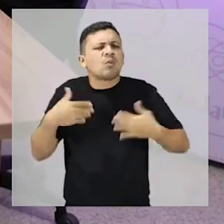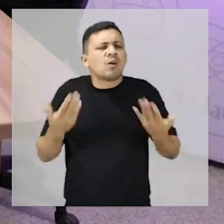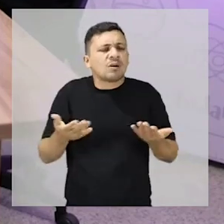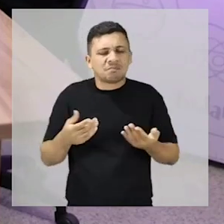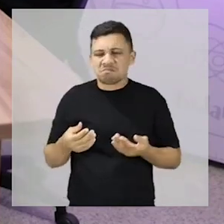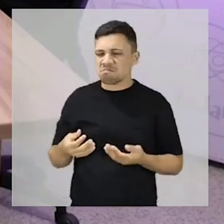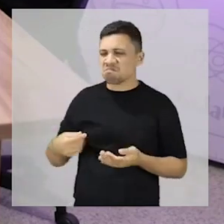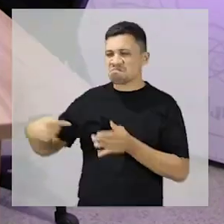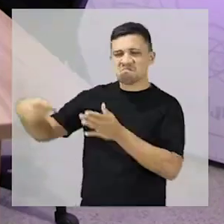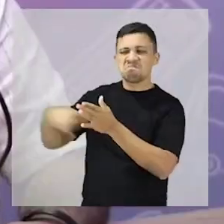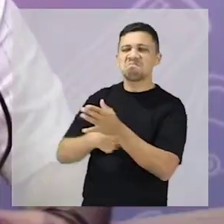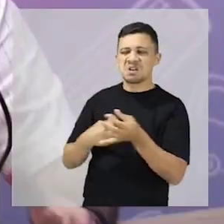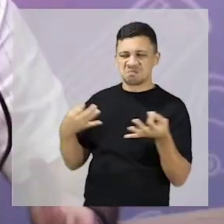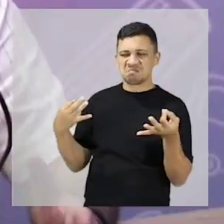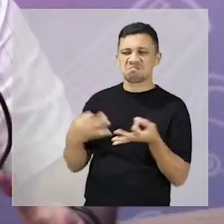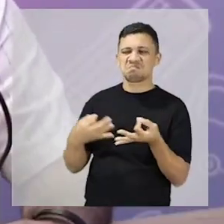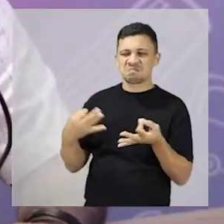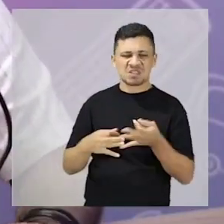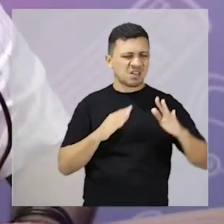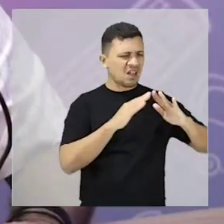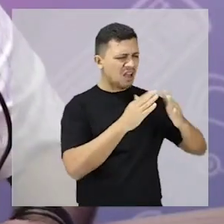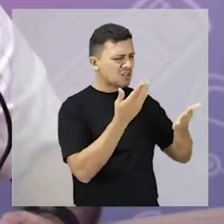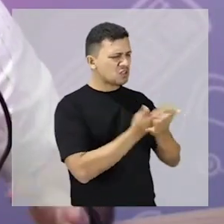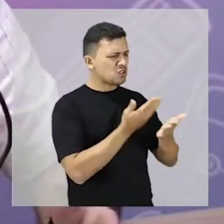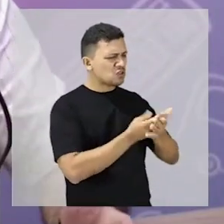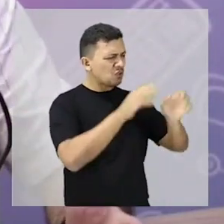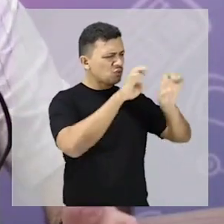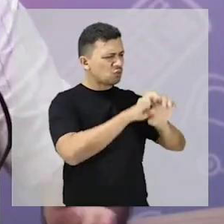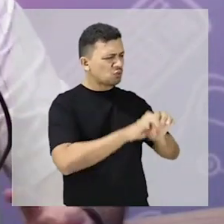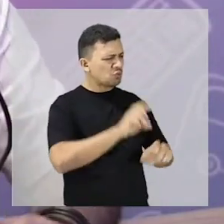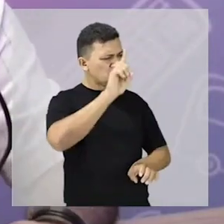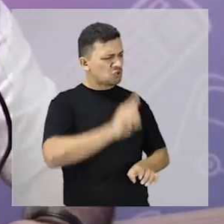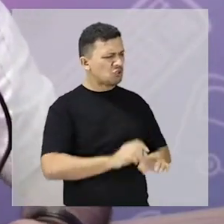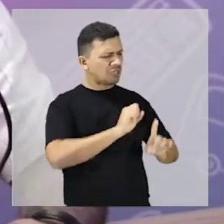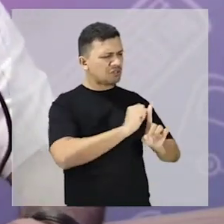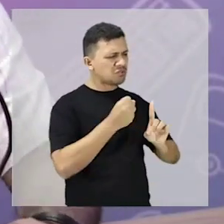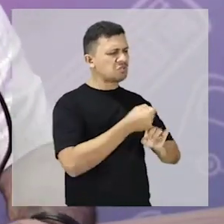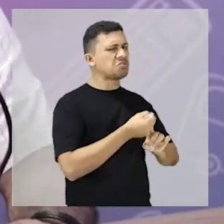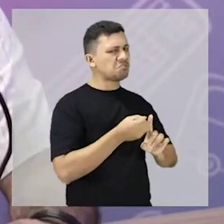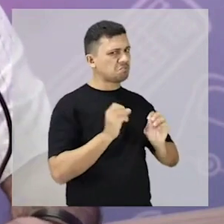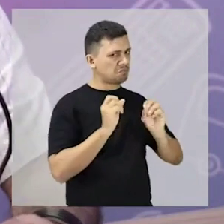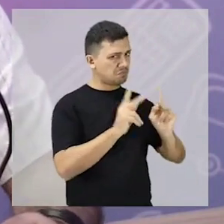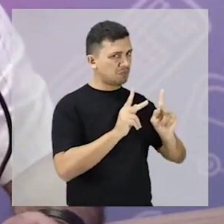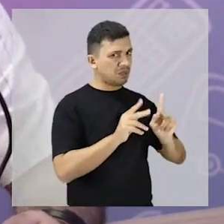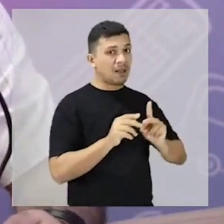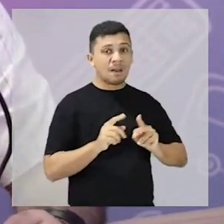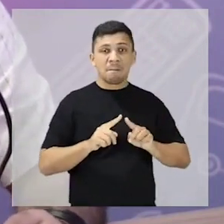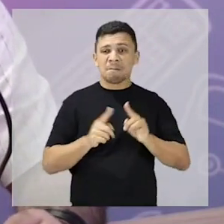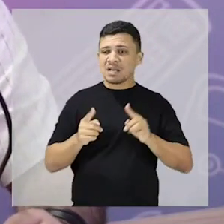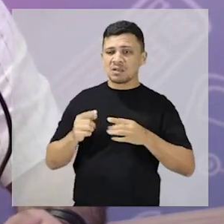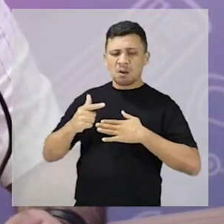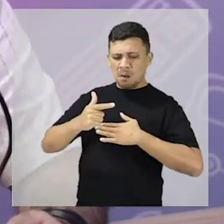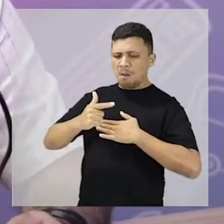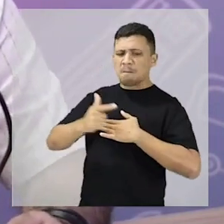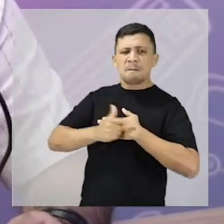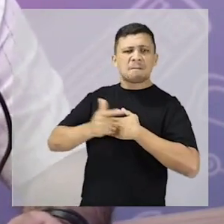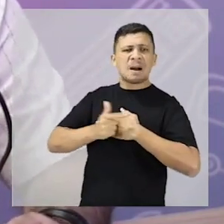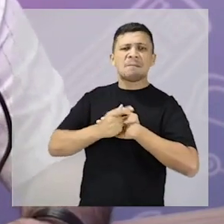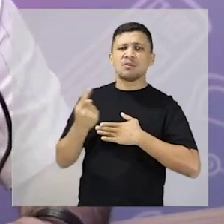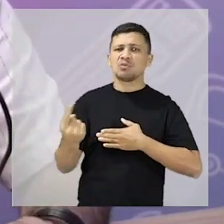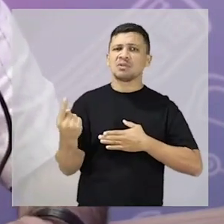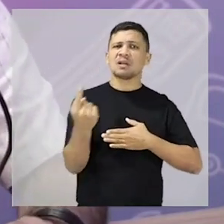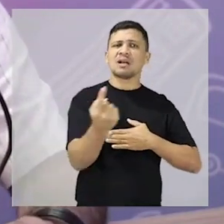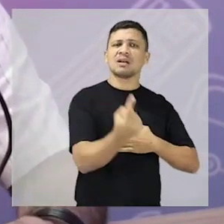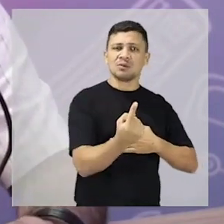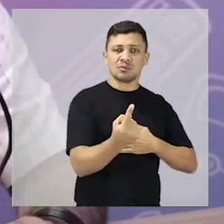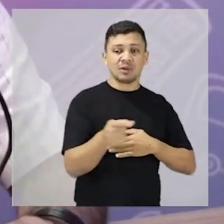ótima pergunta, né? Porque a gente falou muito da escola como estrutura, como direito social, etc. Mas tem um papel do indivíduo que deve ser o maior interessado em